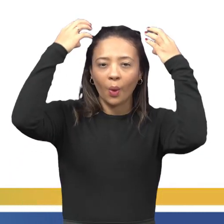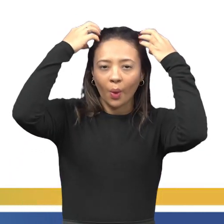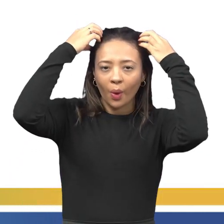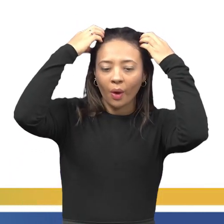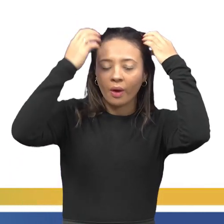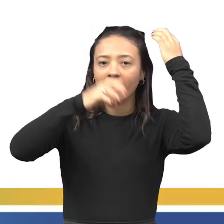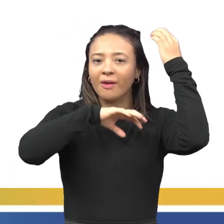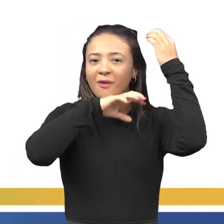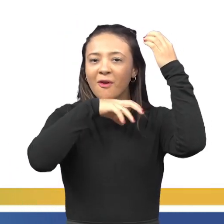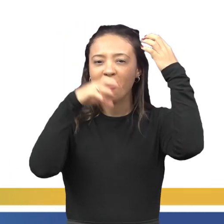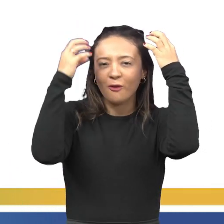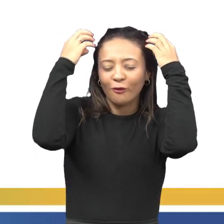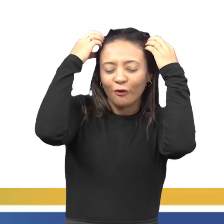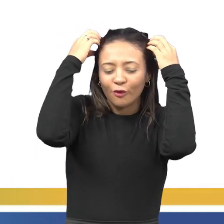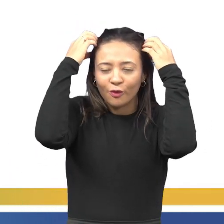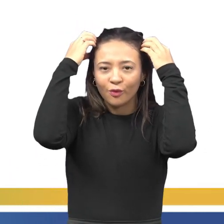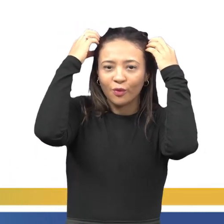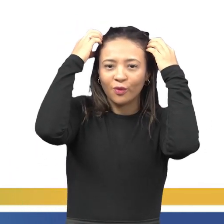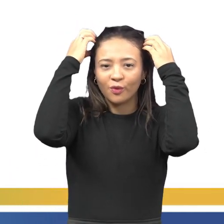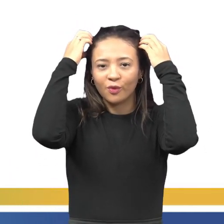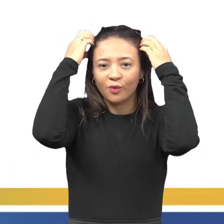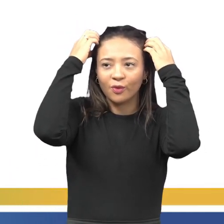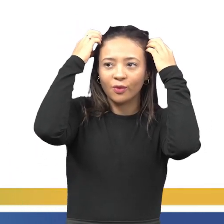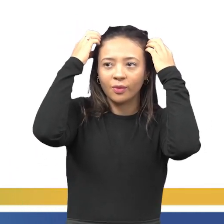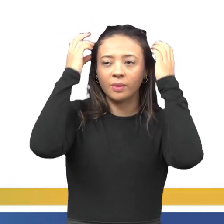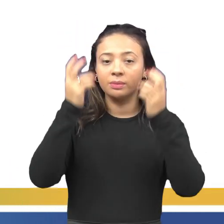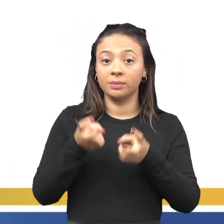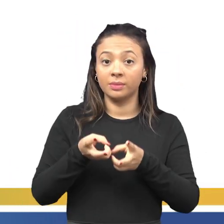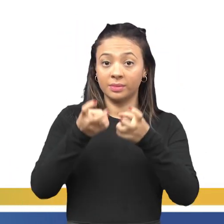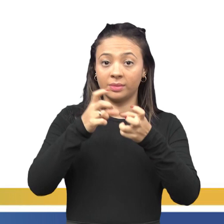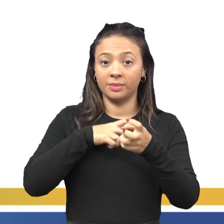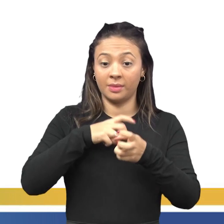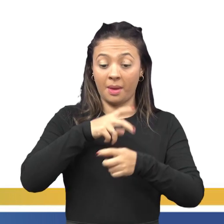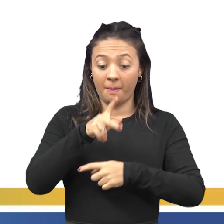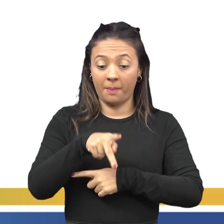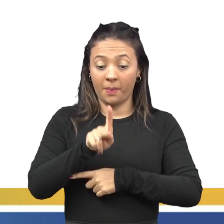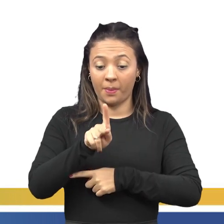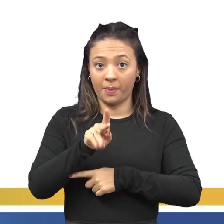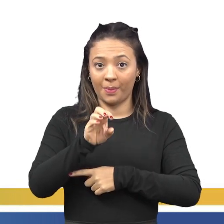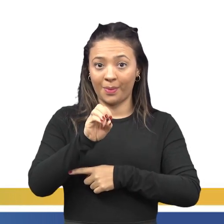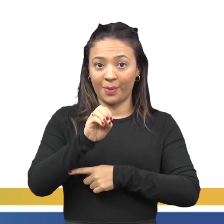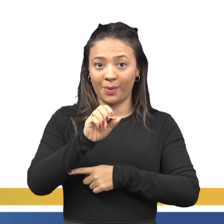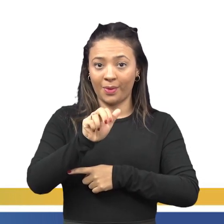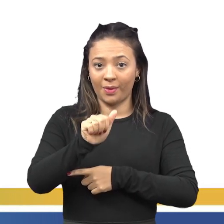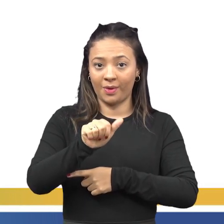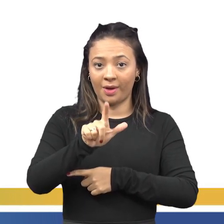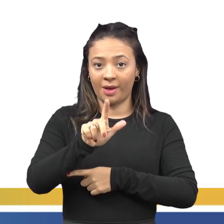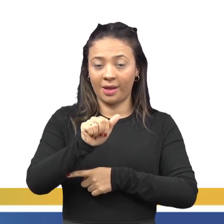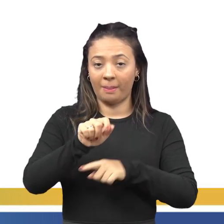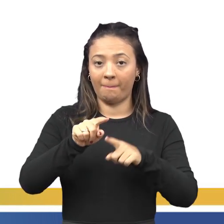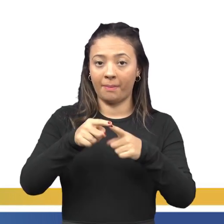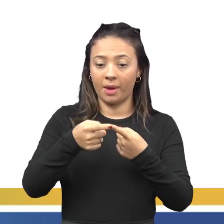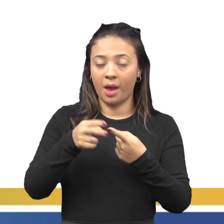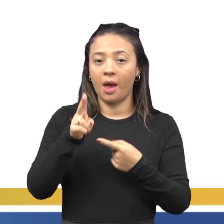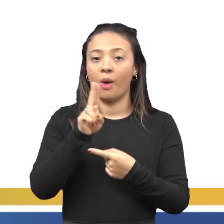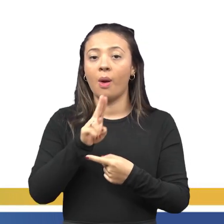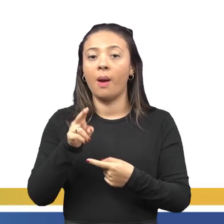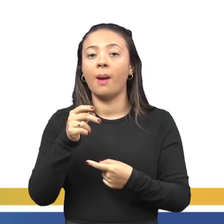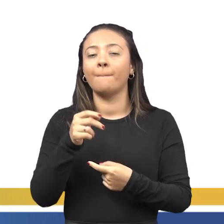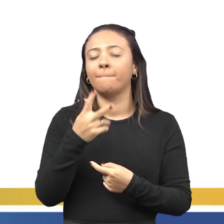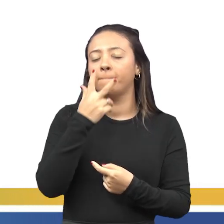com a letra K. E observa aí que koala, mesmo com a letra K, se pronuncia como se fosse C. Próximo,